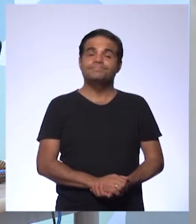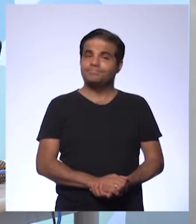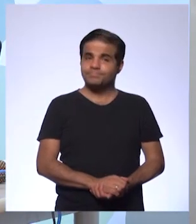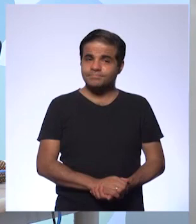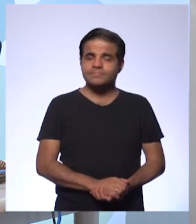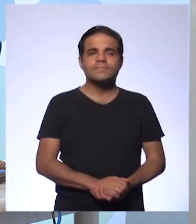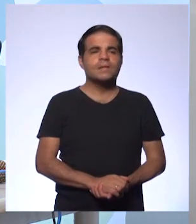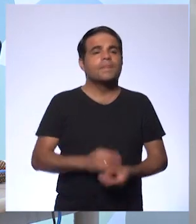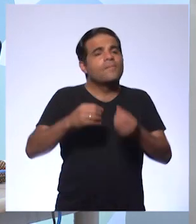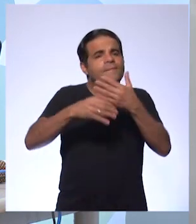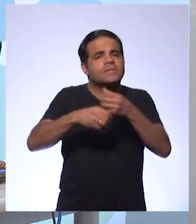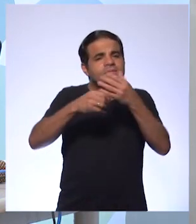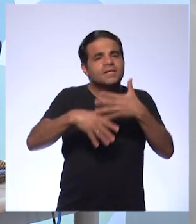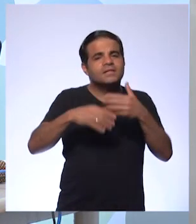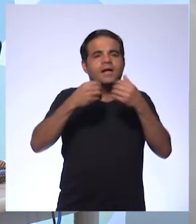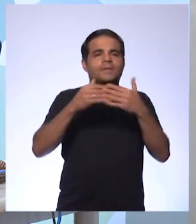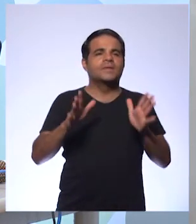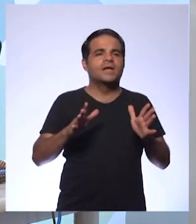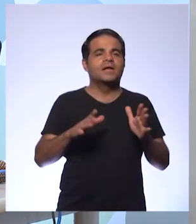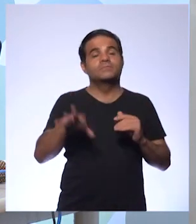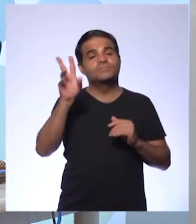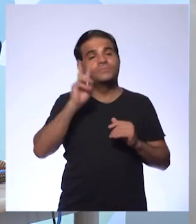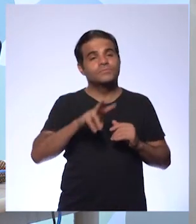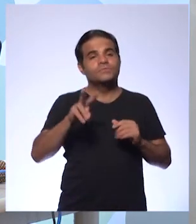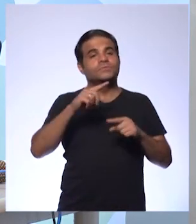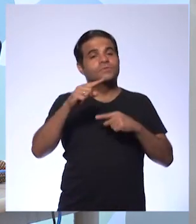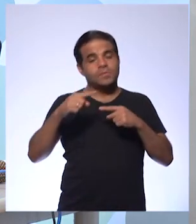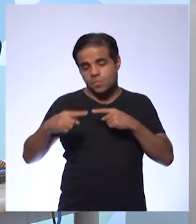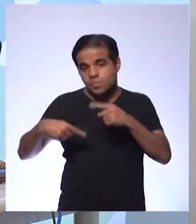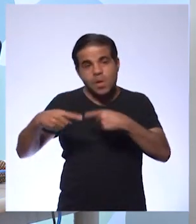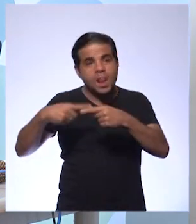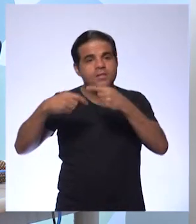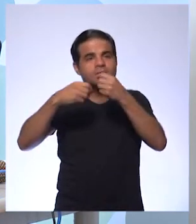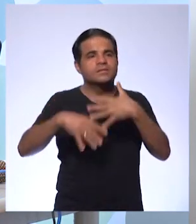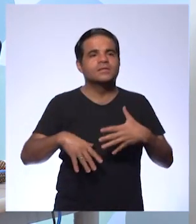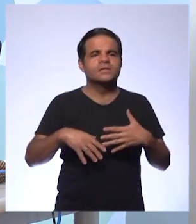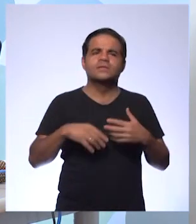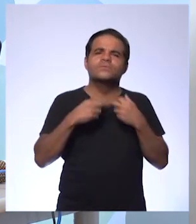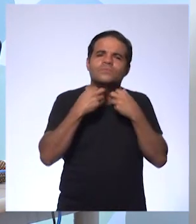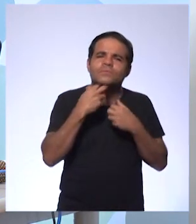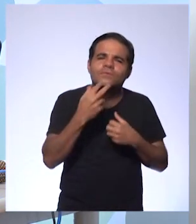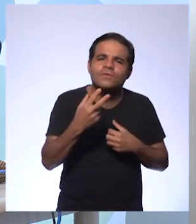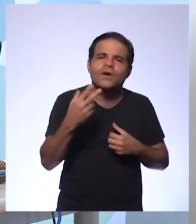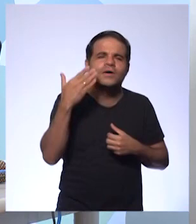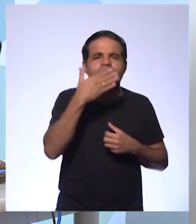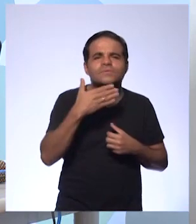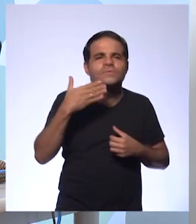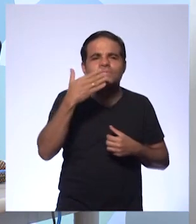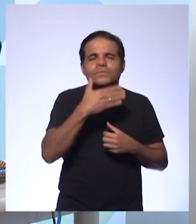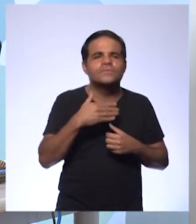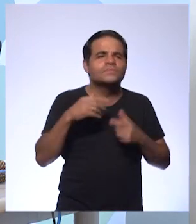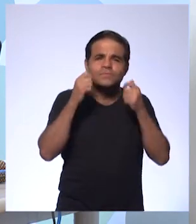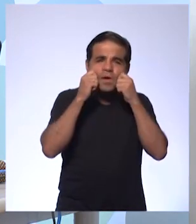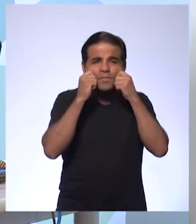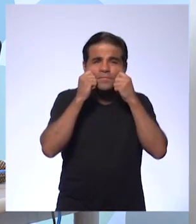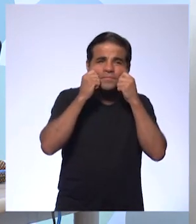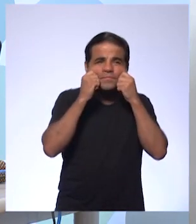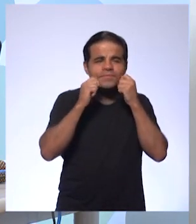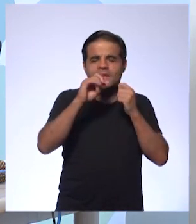Ai, gente, o chat estava aberto? Ai, deixa eu aqui atualizar meu chat. Eu não tenho uma voz doce? Muito